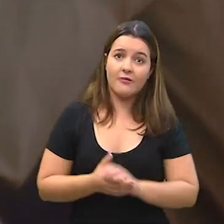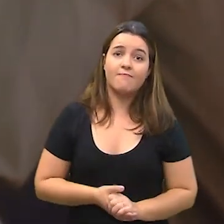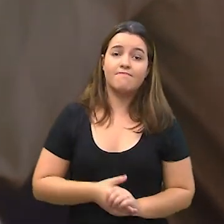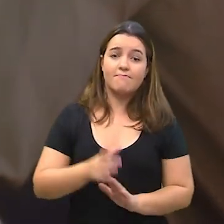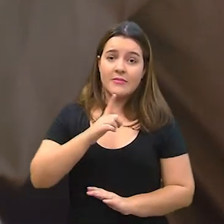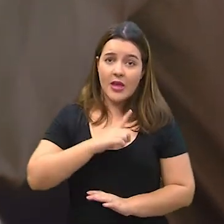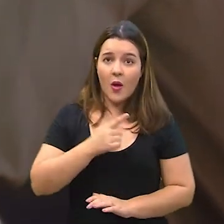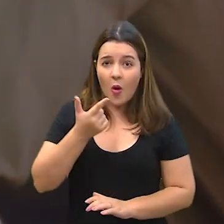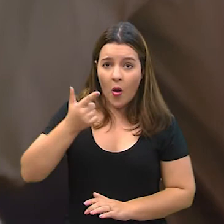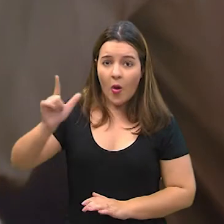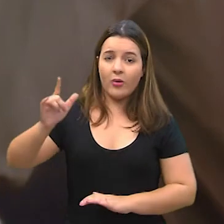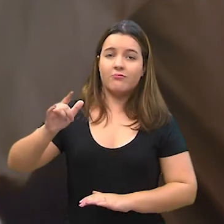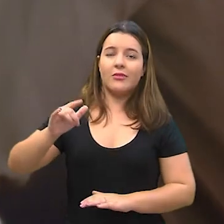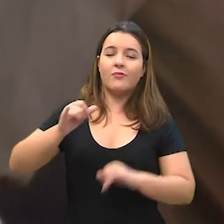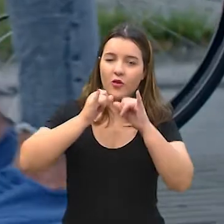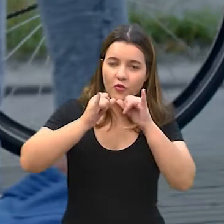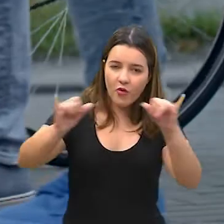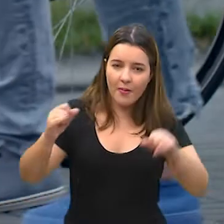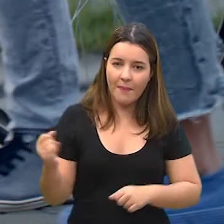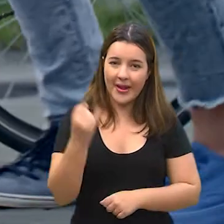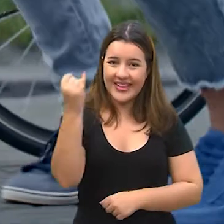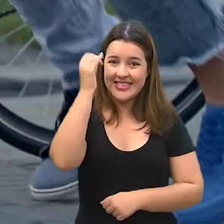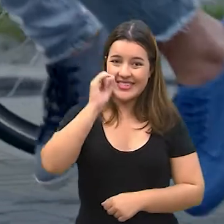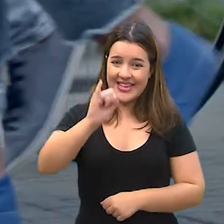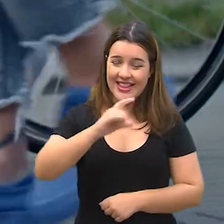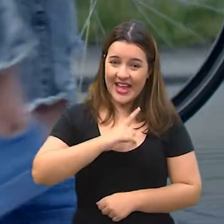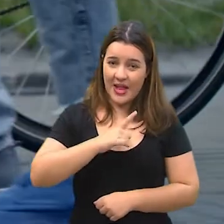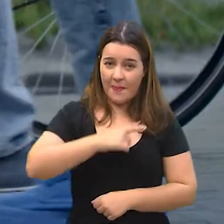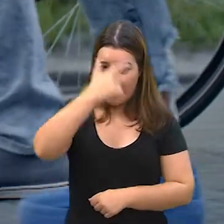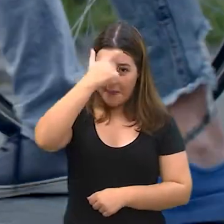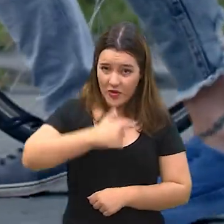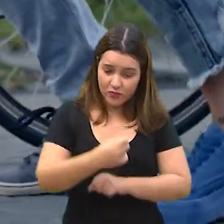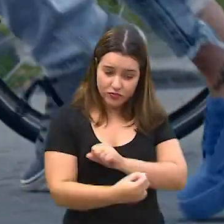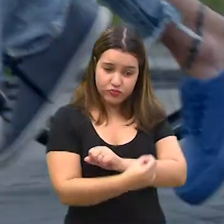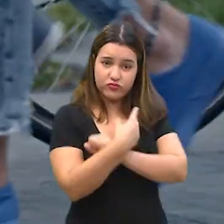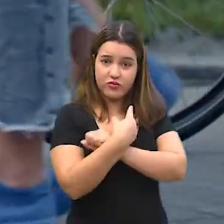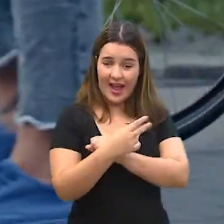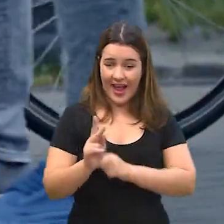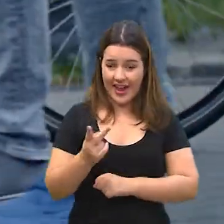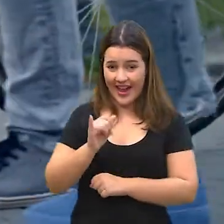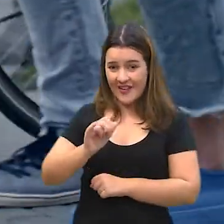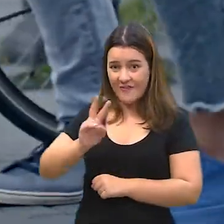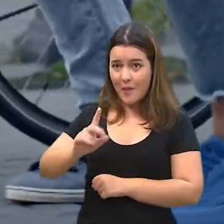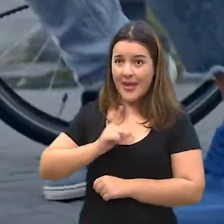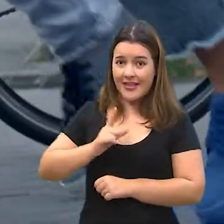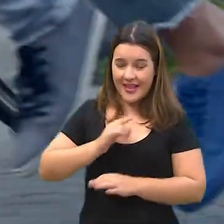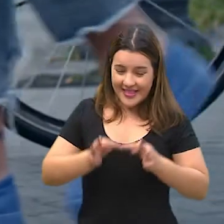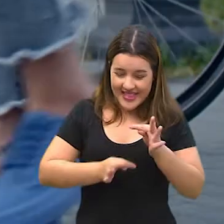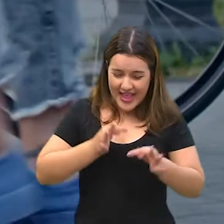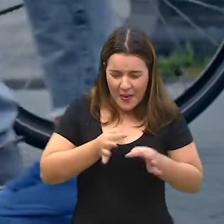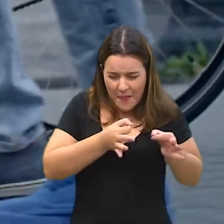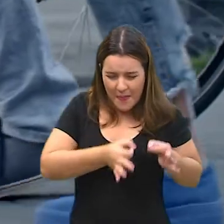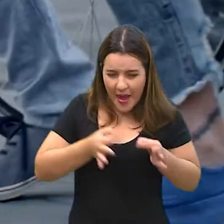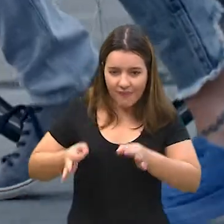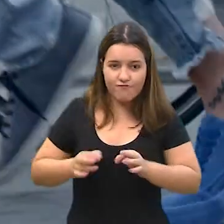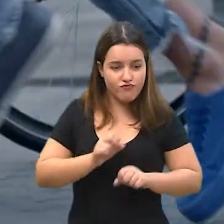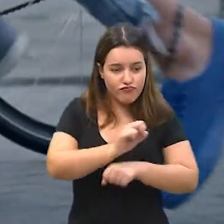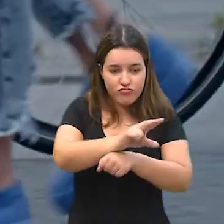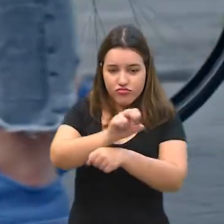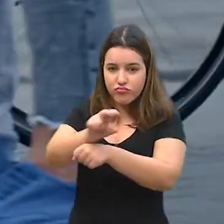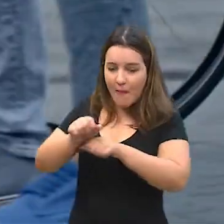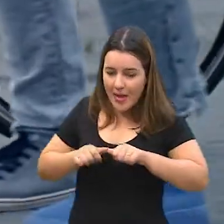que começam aí a ver reação, uma melhora, e acabam aí abandonando o tratamento. Isso é um risco para a própria saúde.